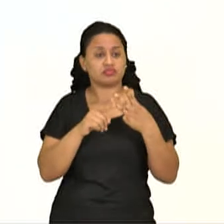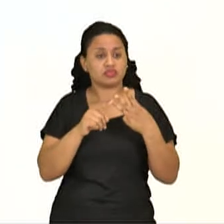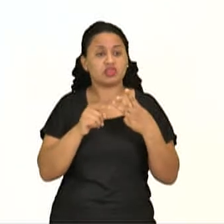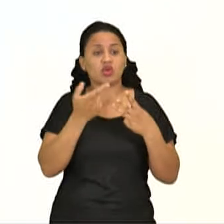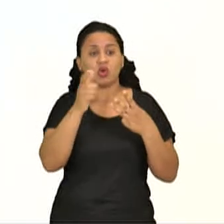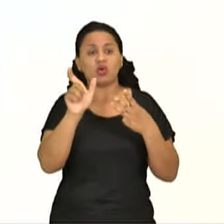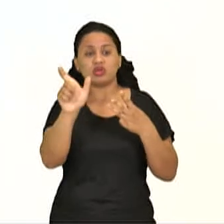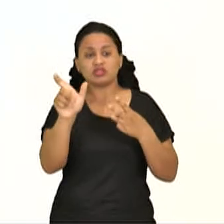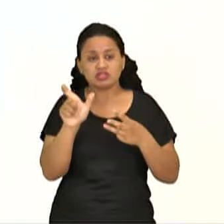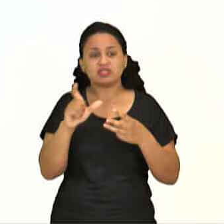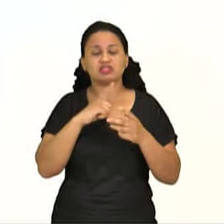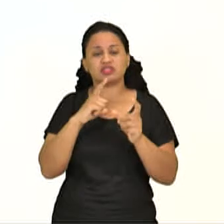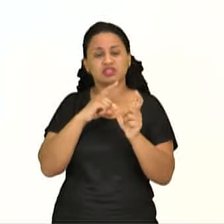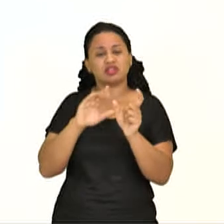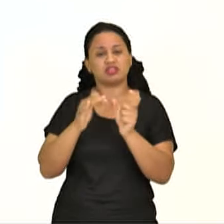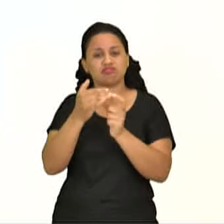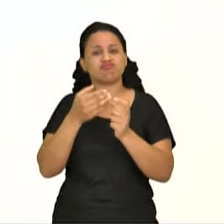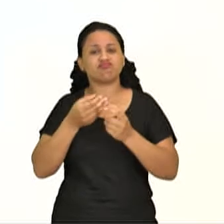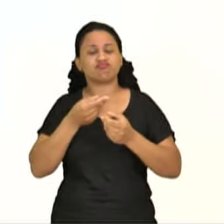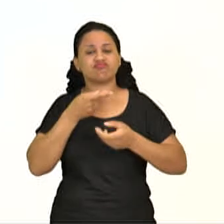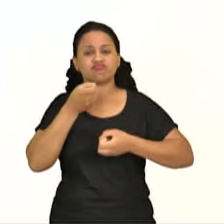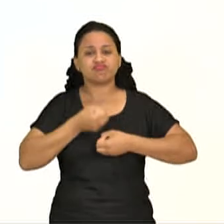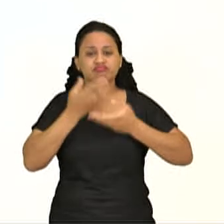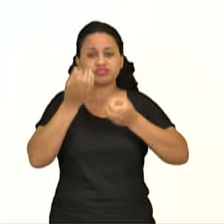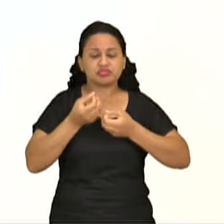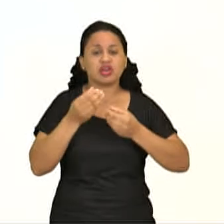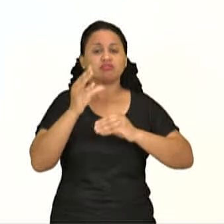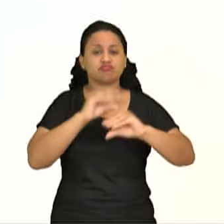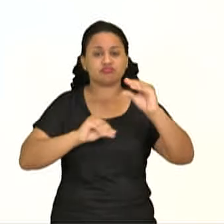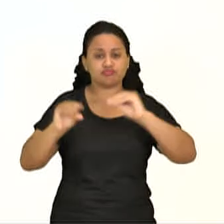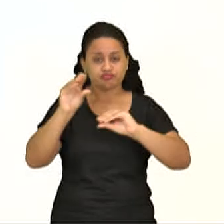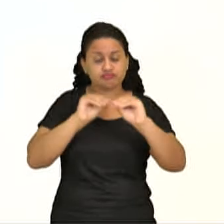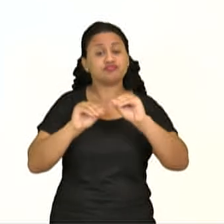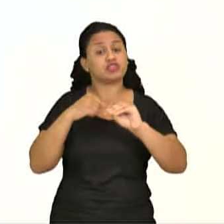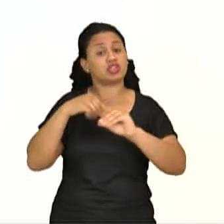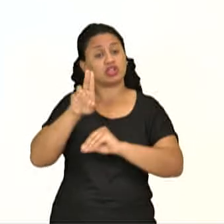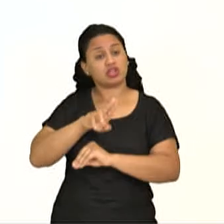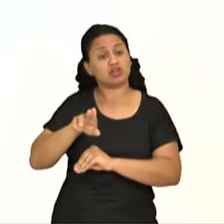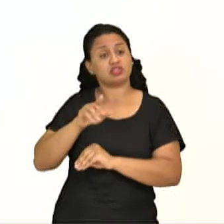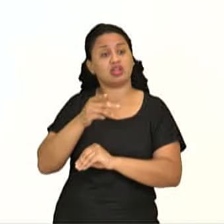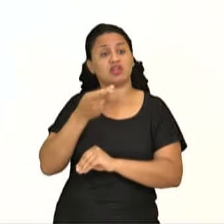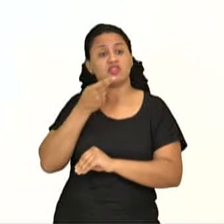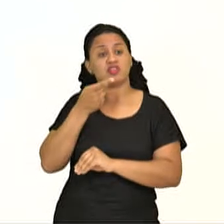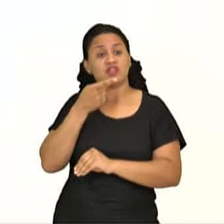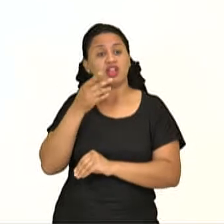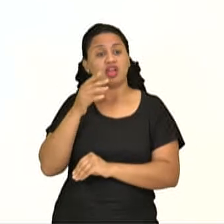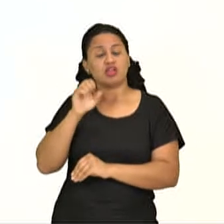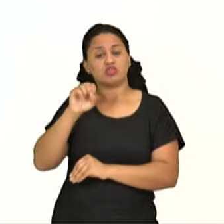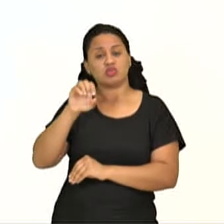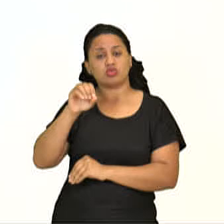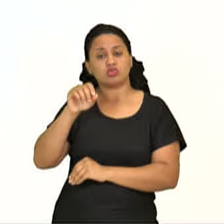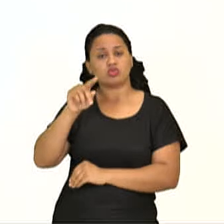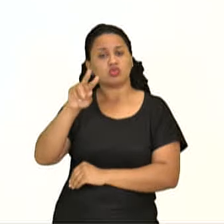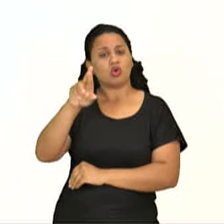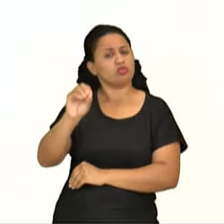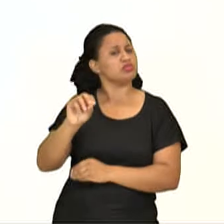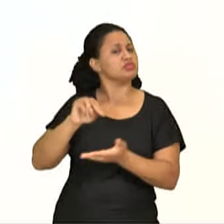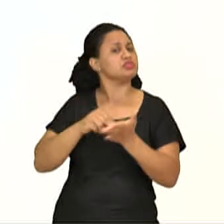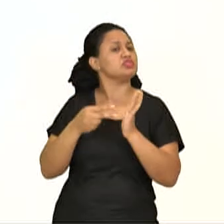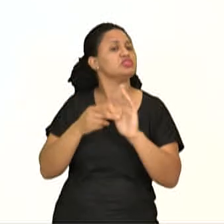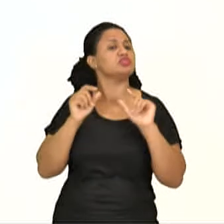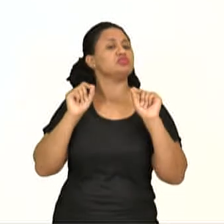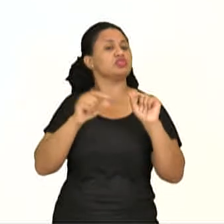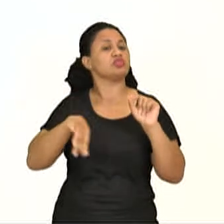outra expressão da marca da oralidade que é utilizada no texto, falei num sopro. O que significa essa expressão